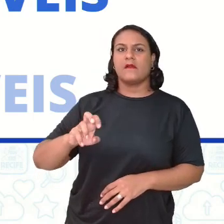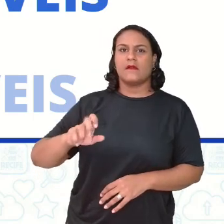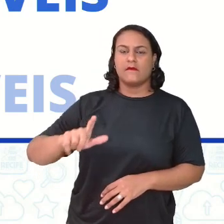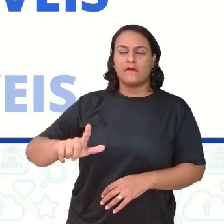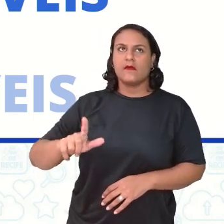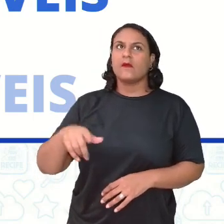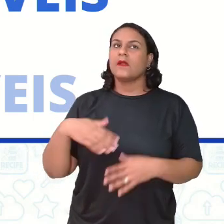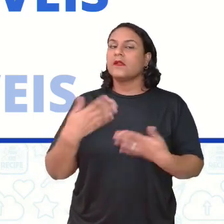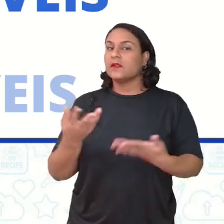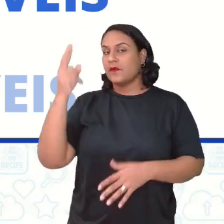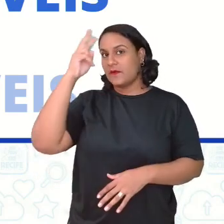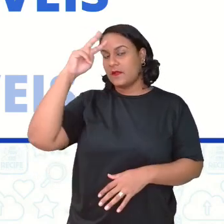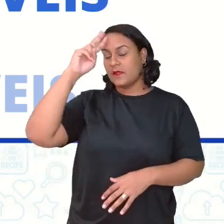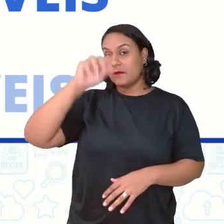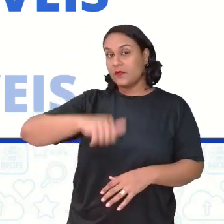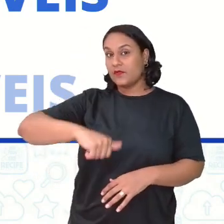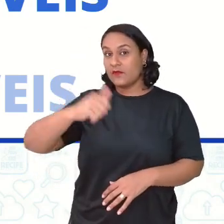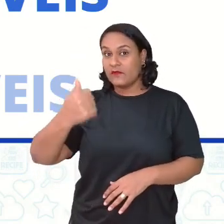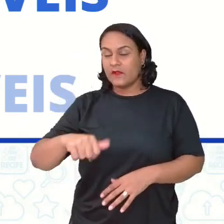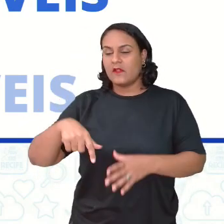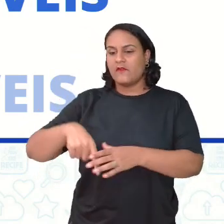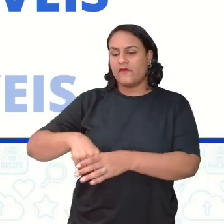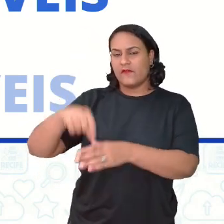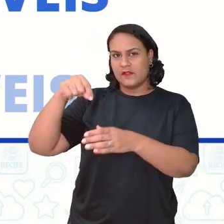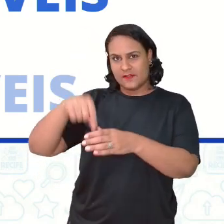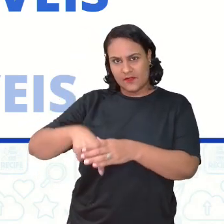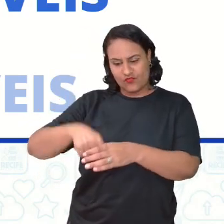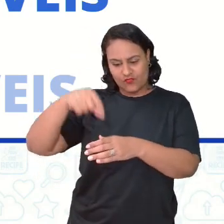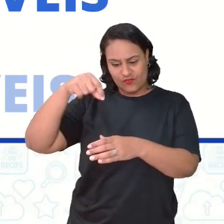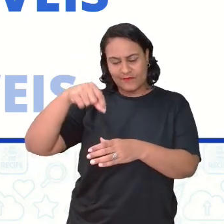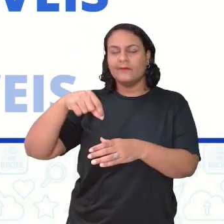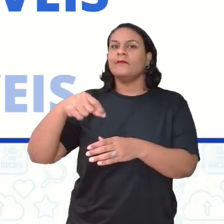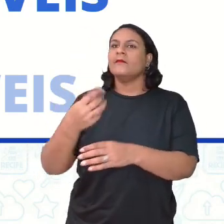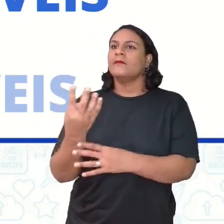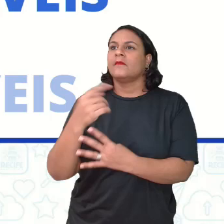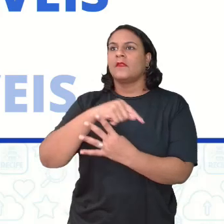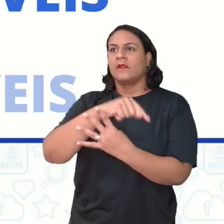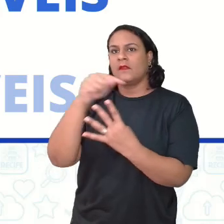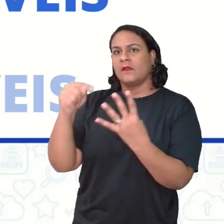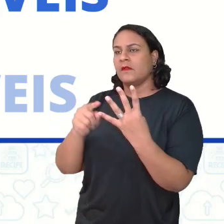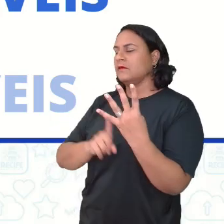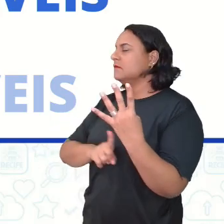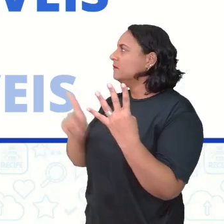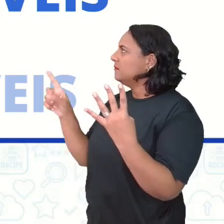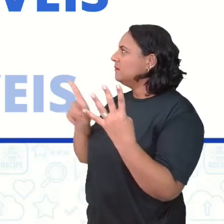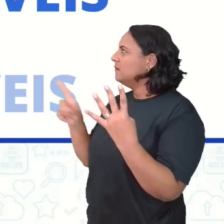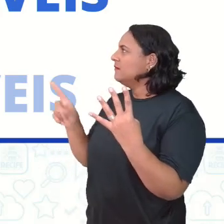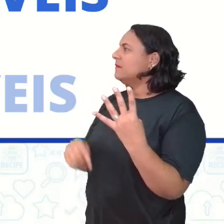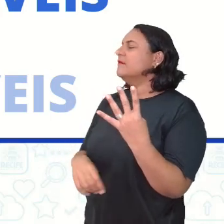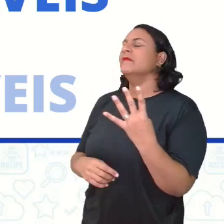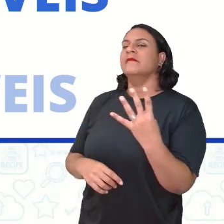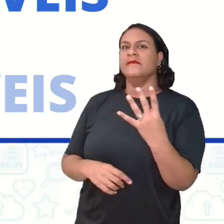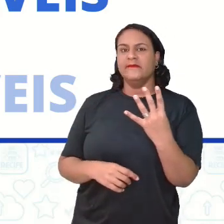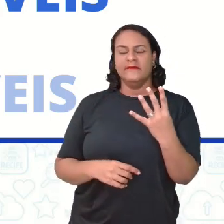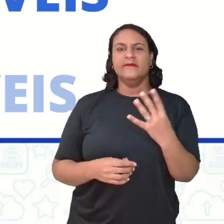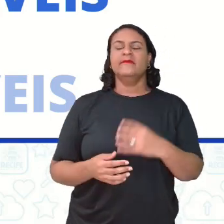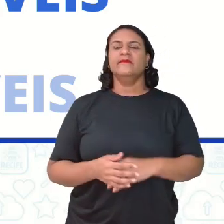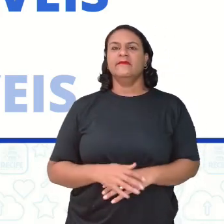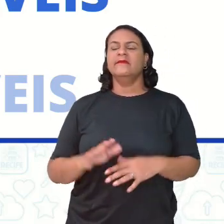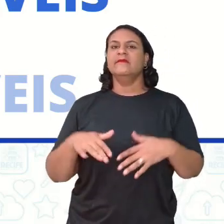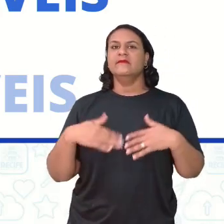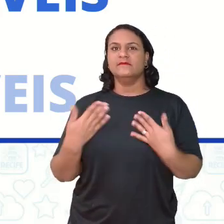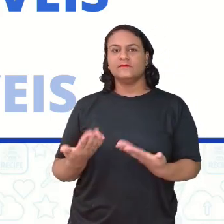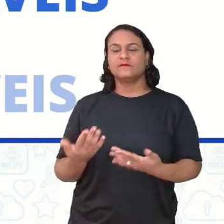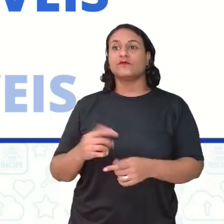que eu estou avaliando eu vou fazer um sorteio com relação a essas quatro pessoas aí. Então, os